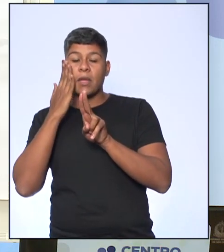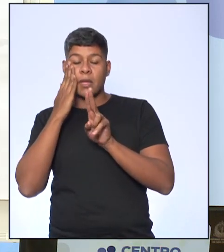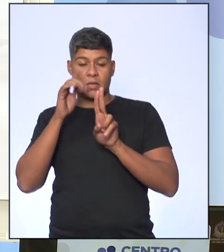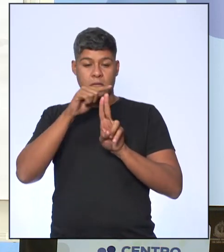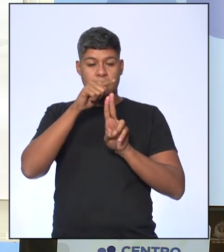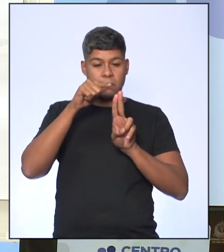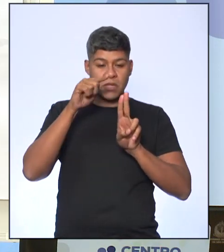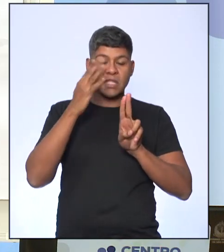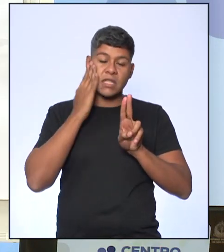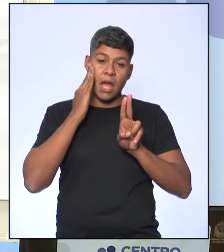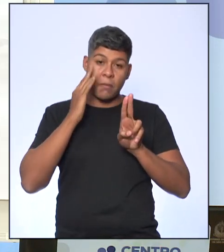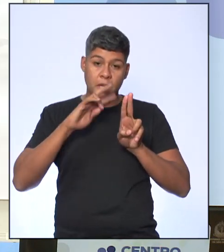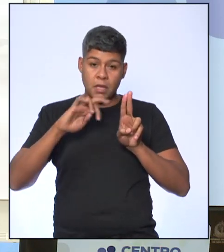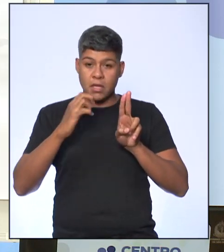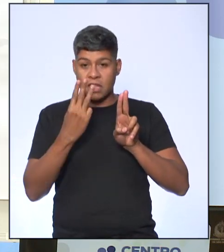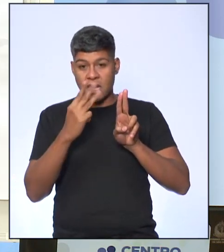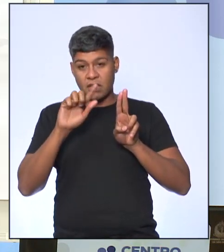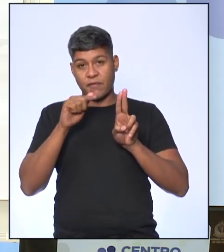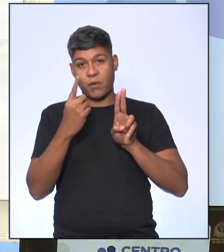π,